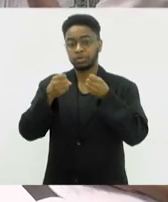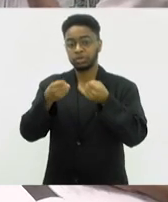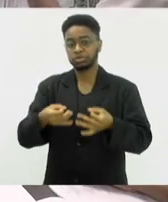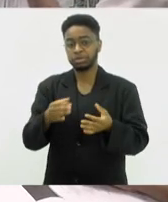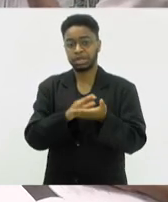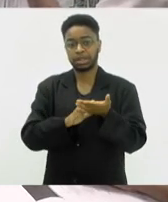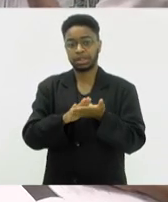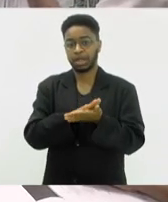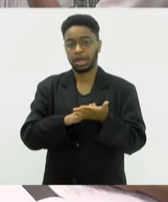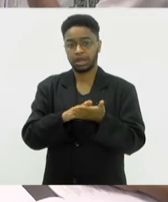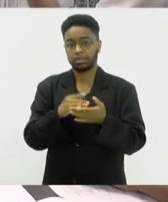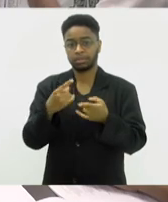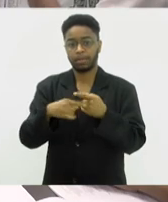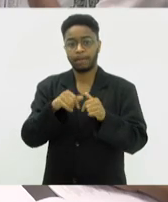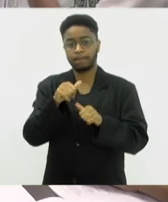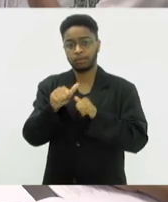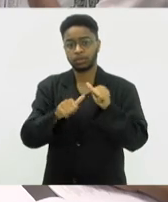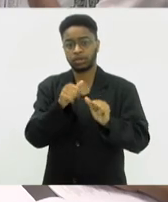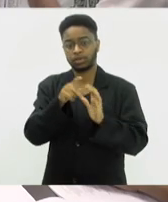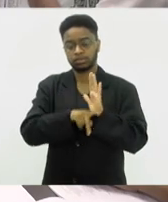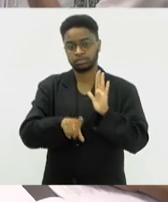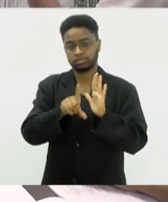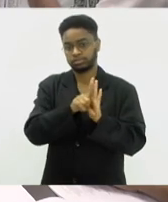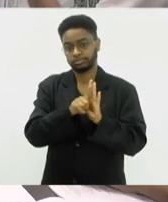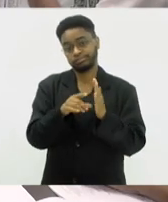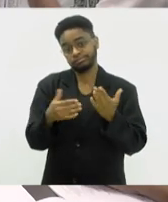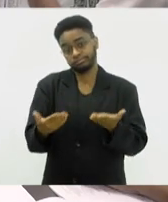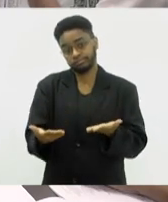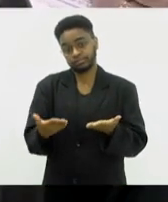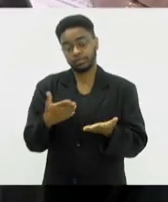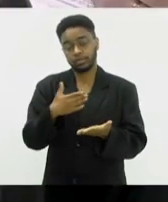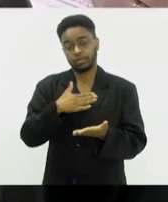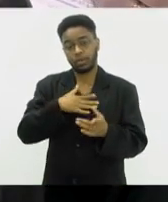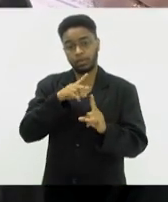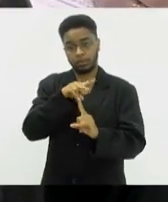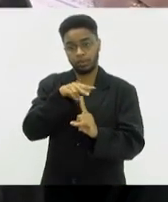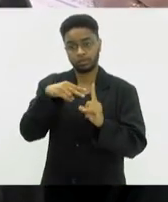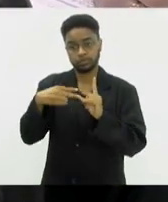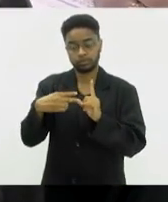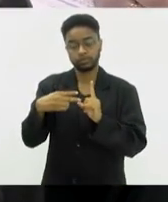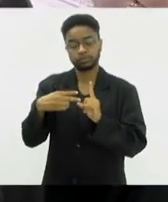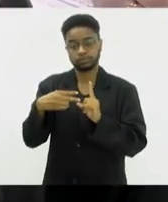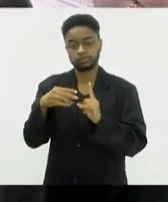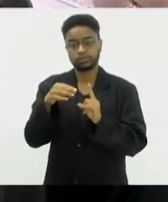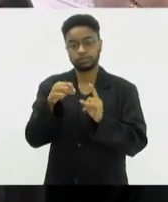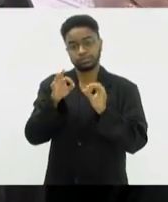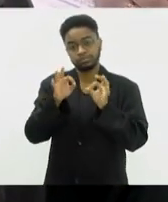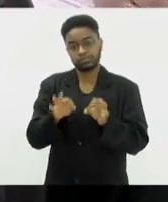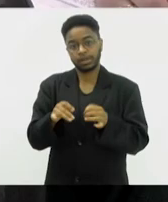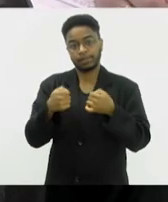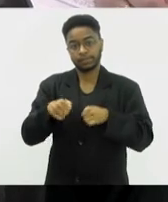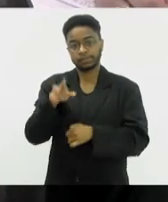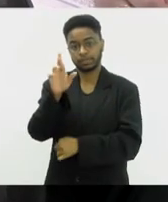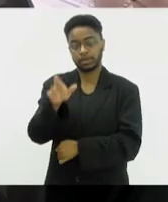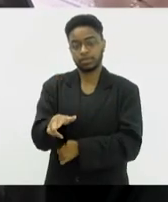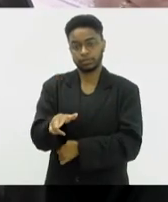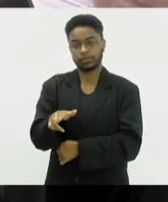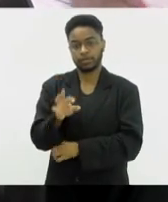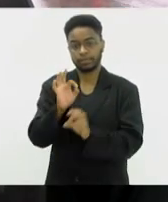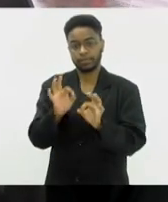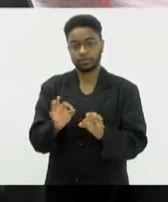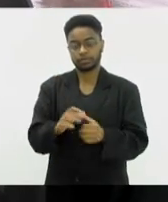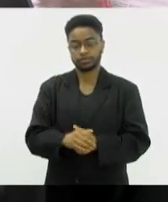justificativa, está alterando completamente o projeto. Então, no meu entendimento, ela realmente tem que ser rejeitada, contrário à